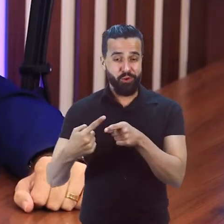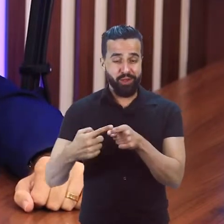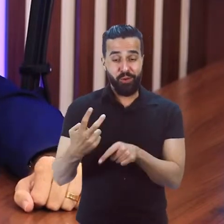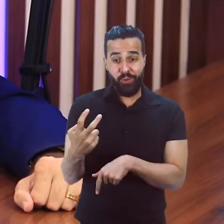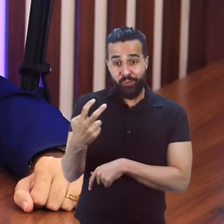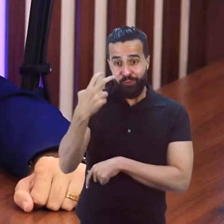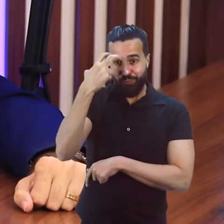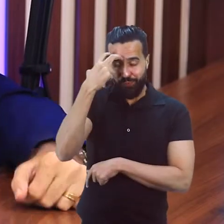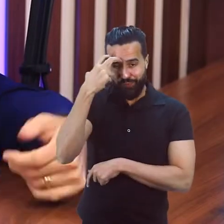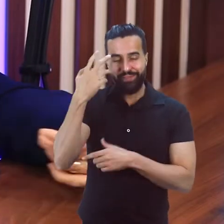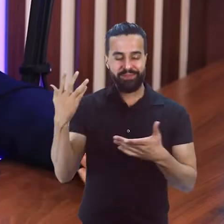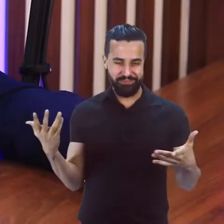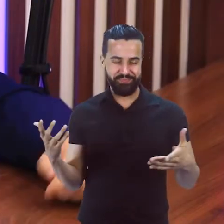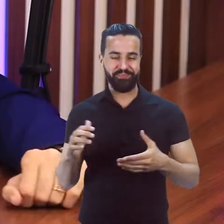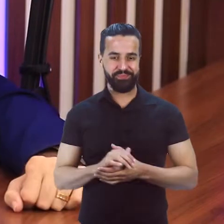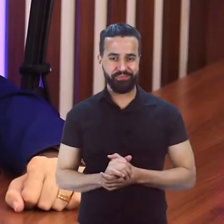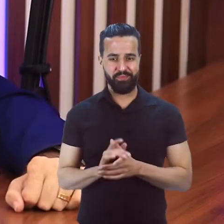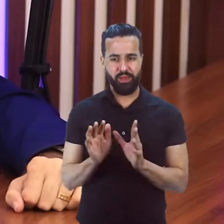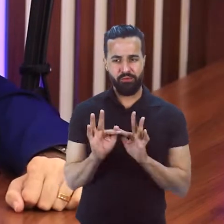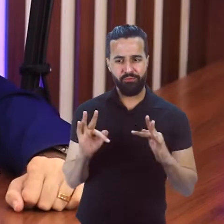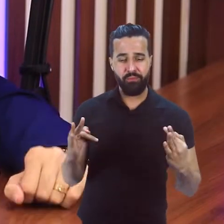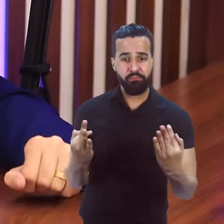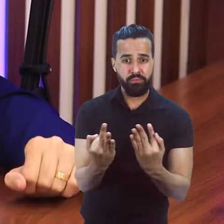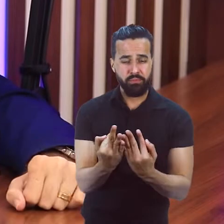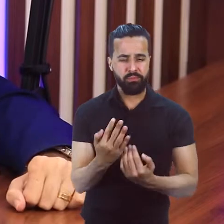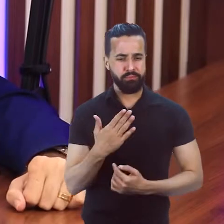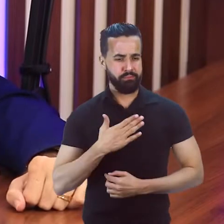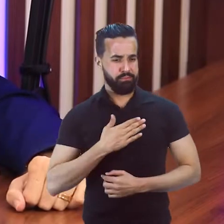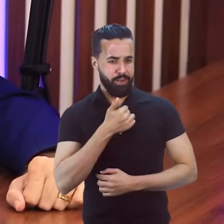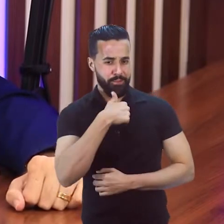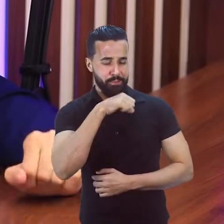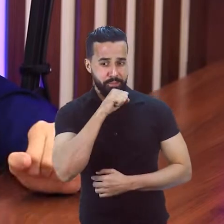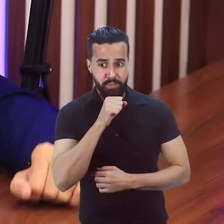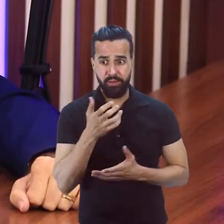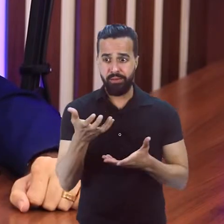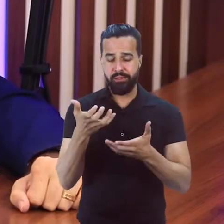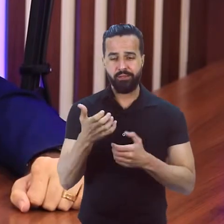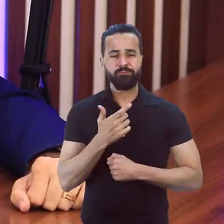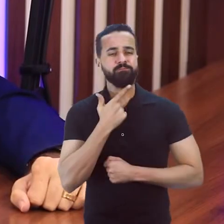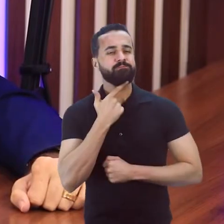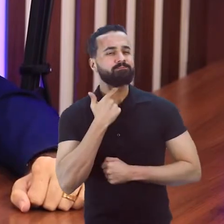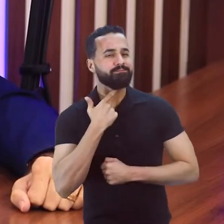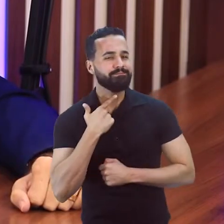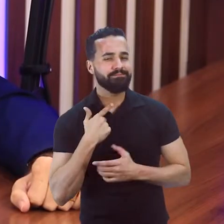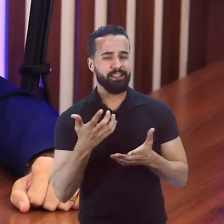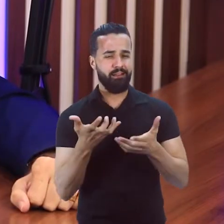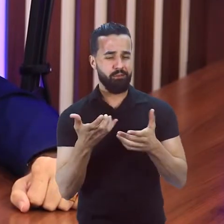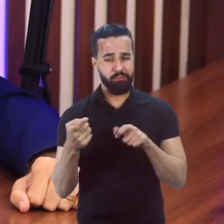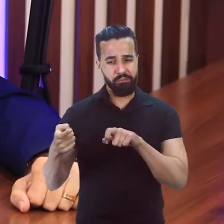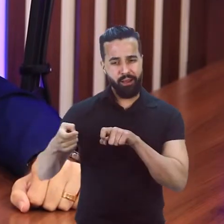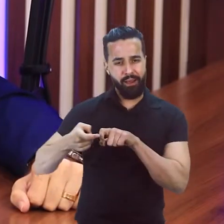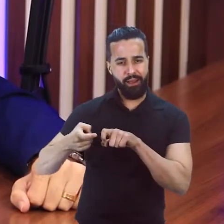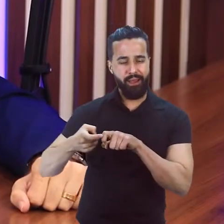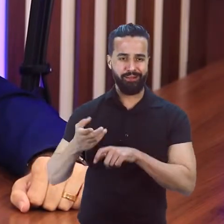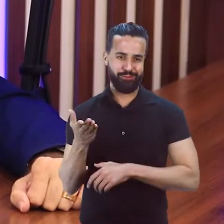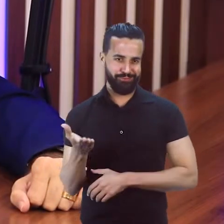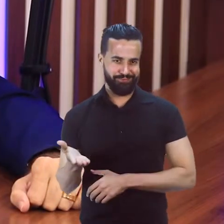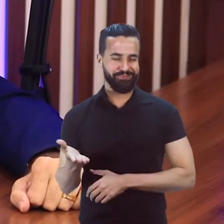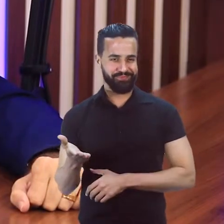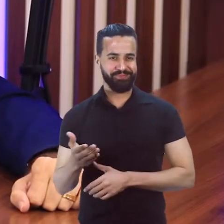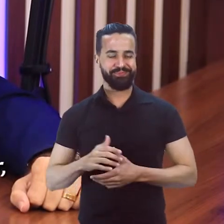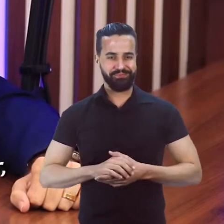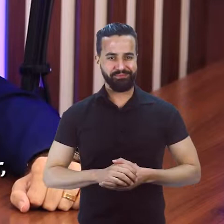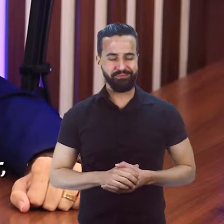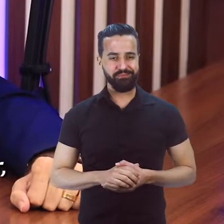E na minha família tinha muita gente, principalmente a minha mãe, queria muito que eu fizesse medicina, que eu fosse um médico. E